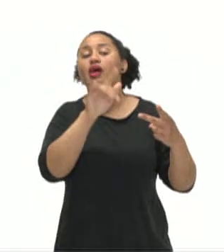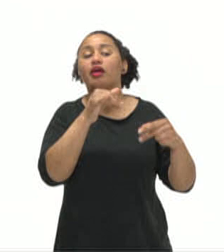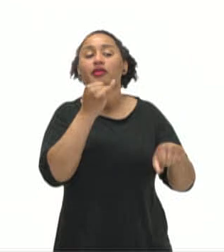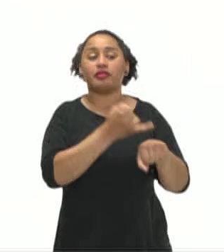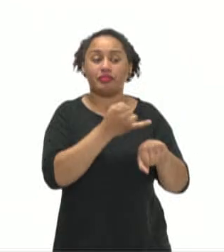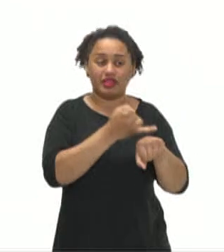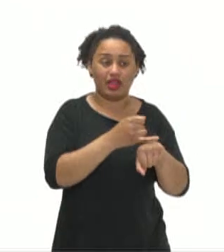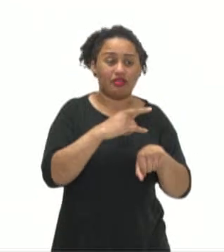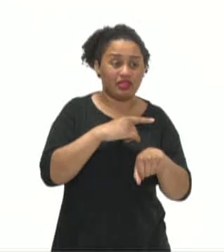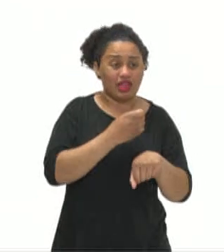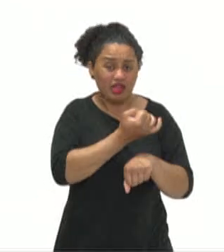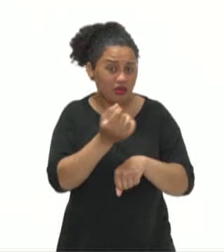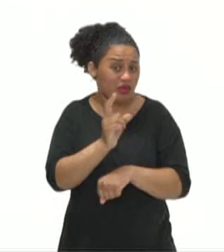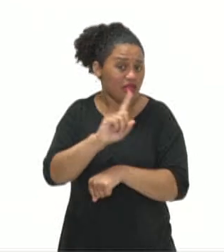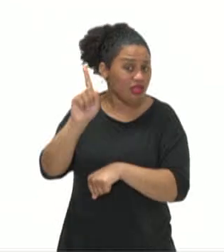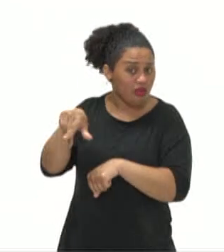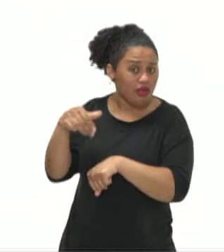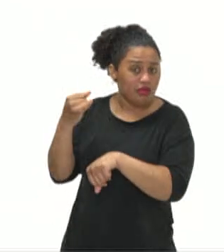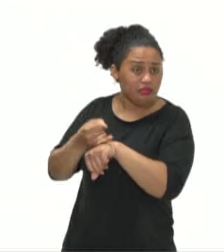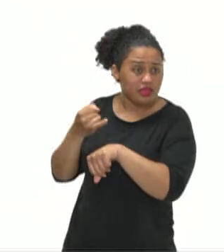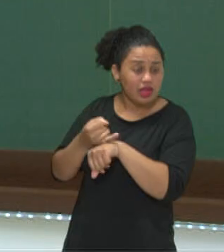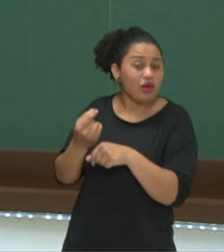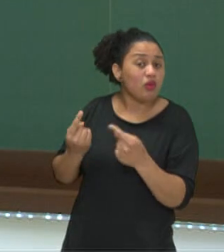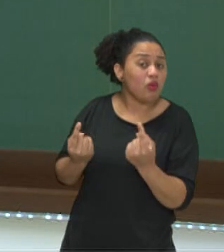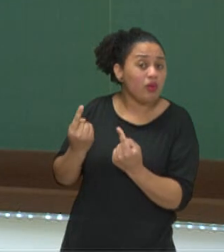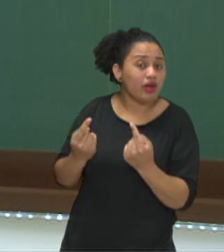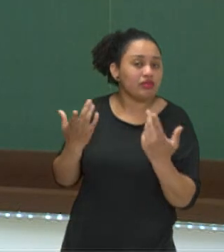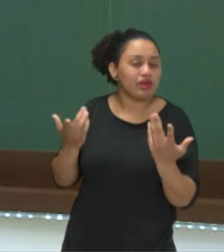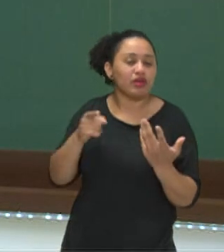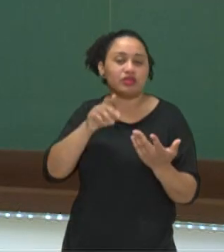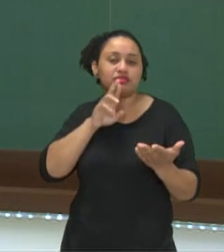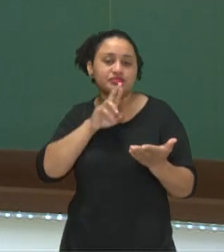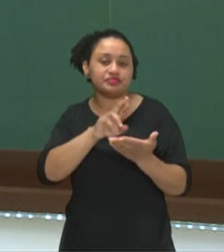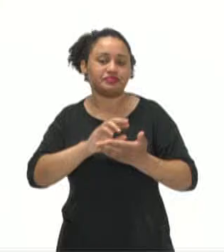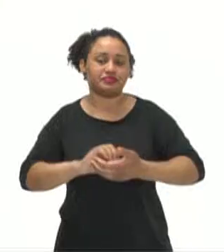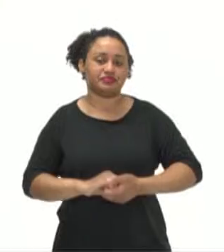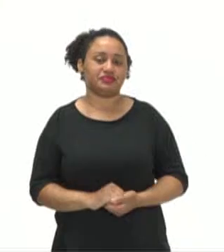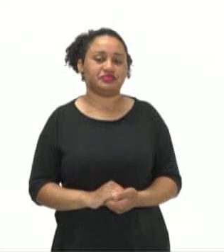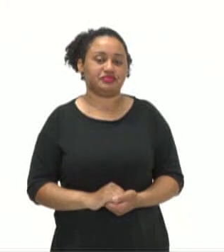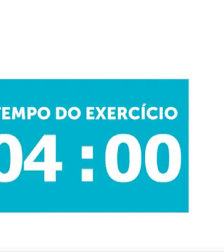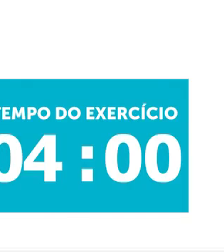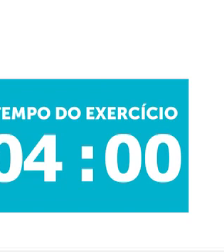algum ametal nessa estrutura? Qual é ele? Agora é com vocês.